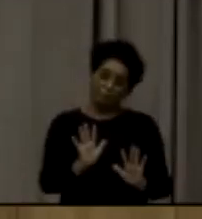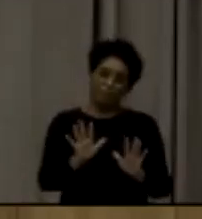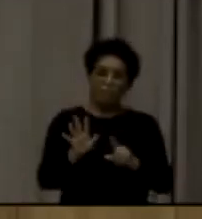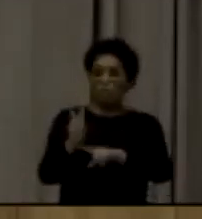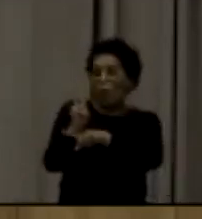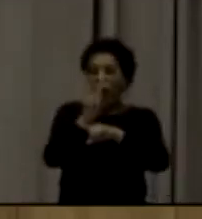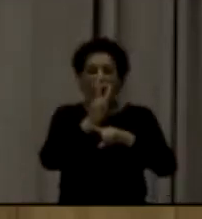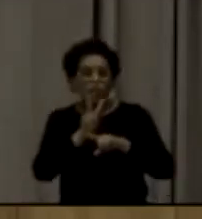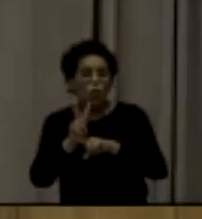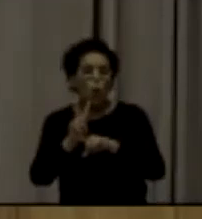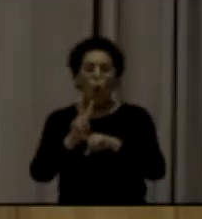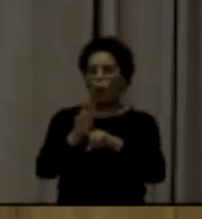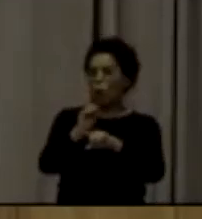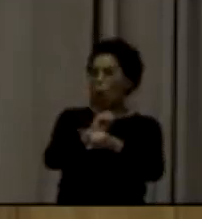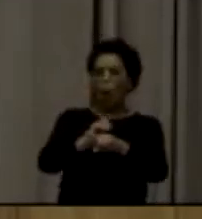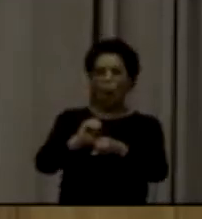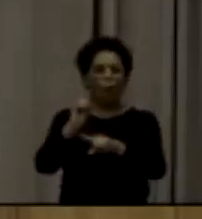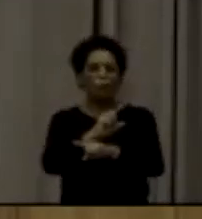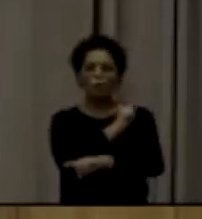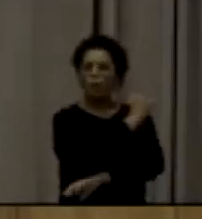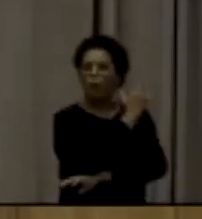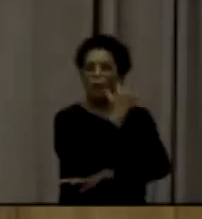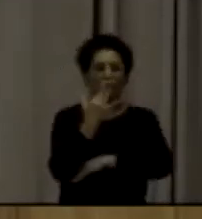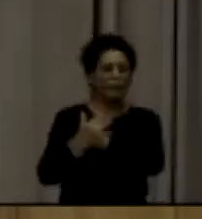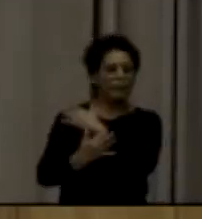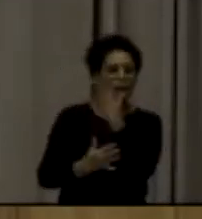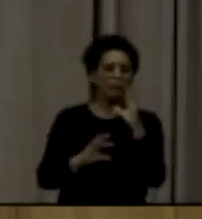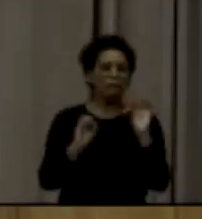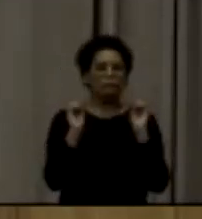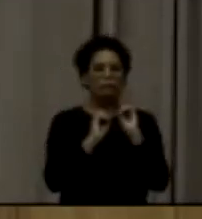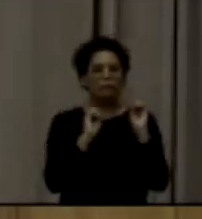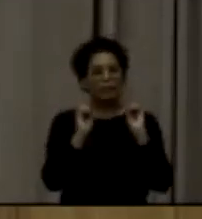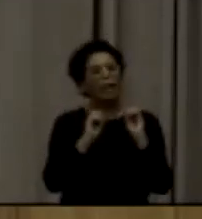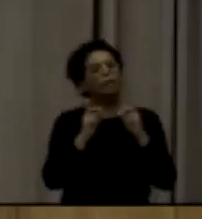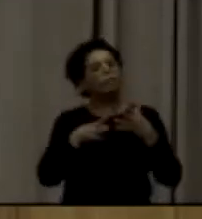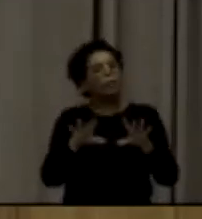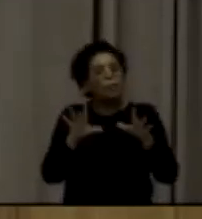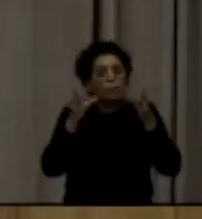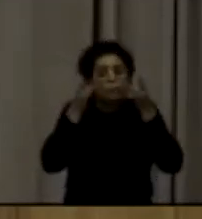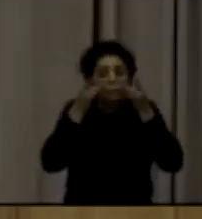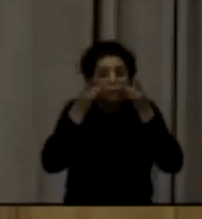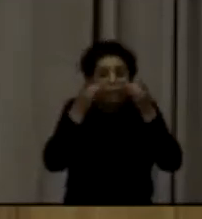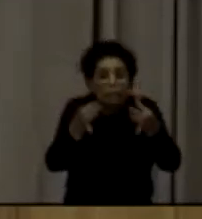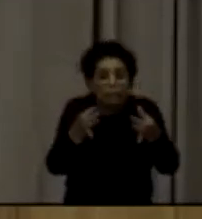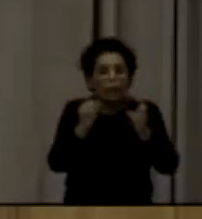que é moralmente niilista. Isso queria chamar a atenção, né?